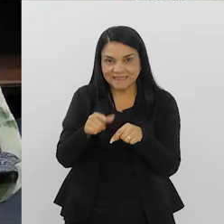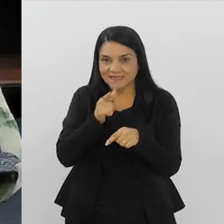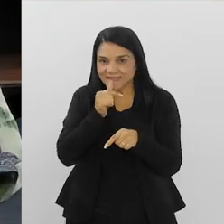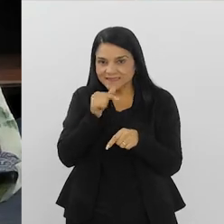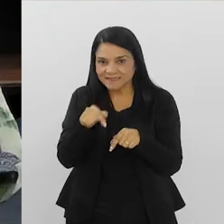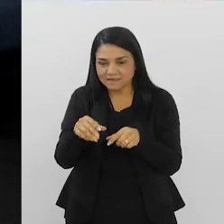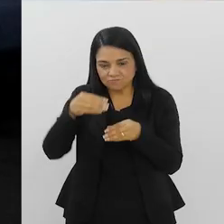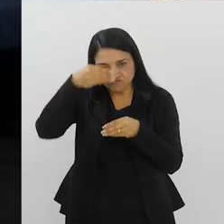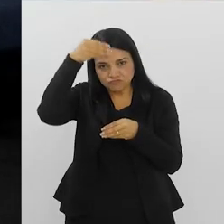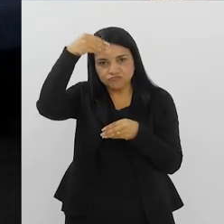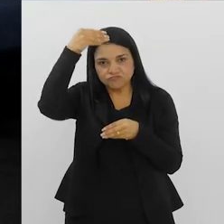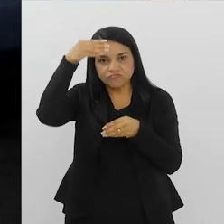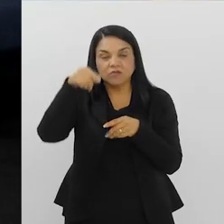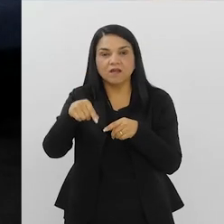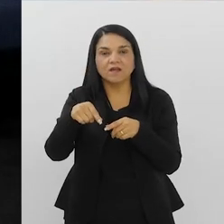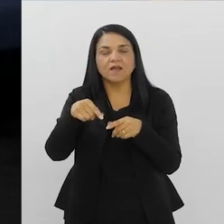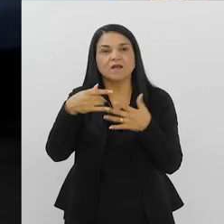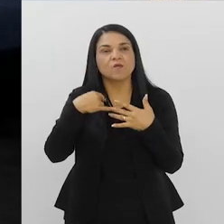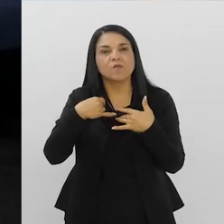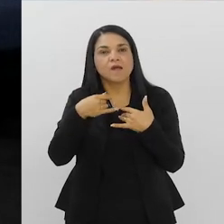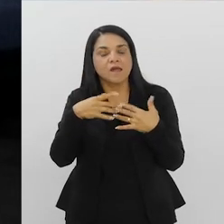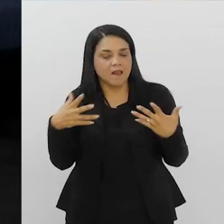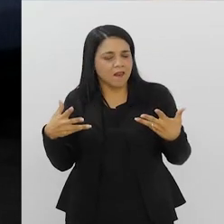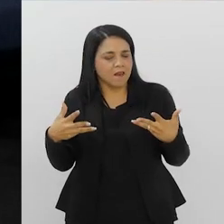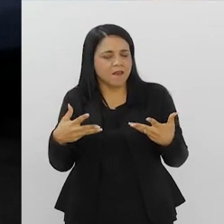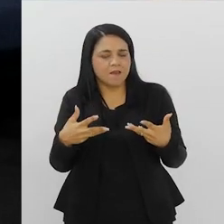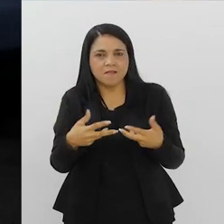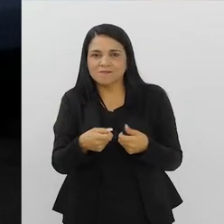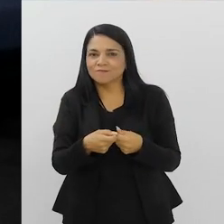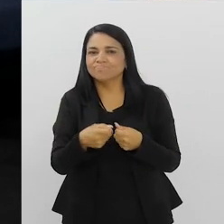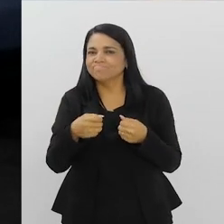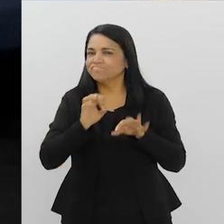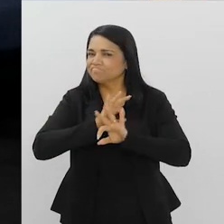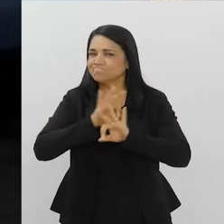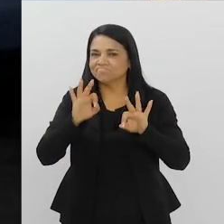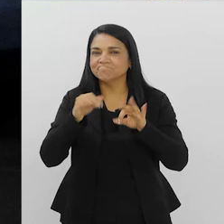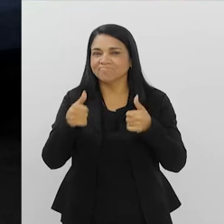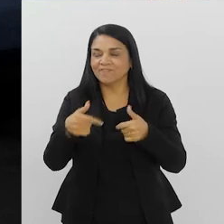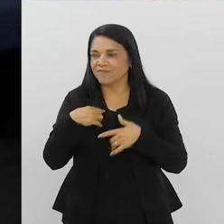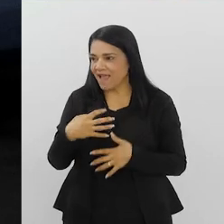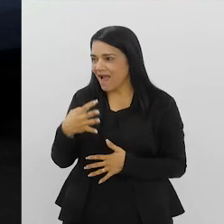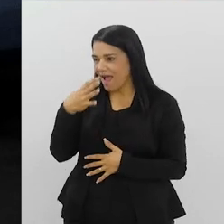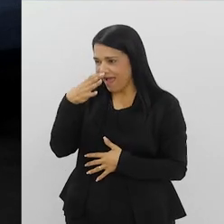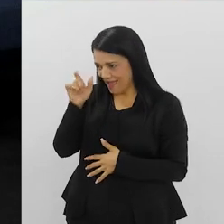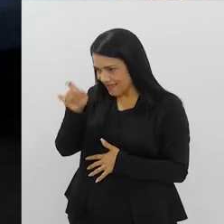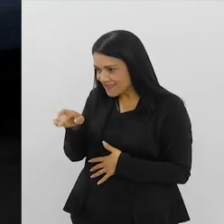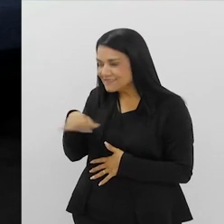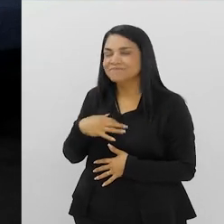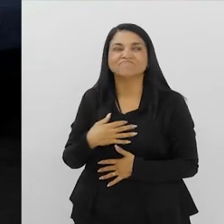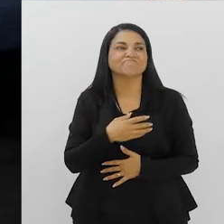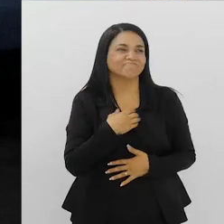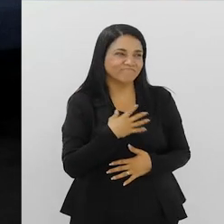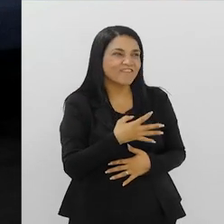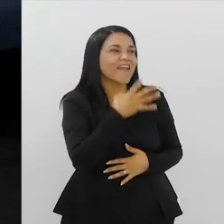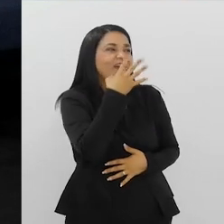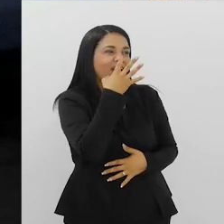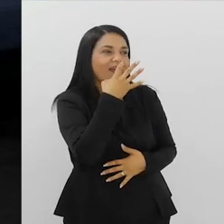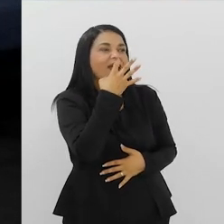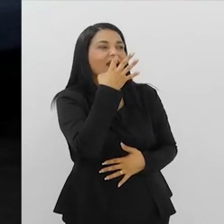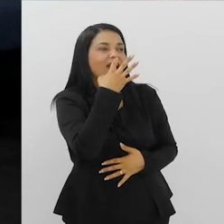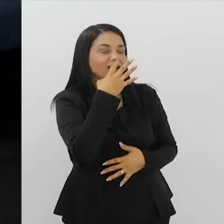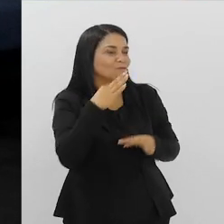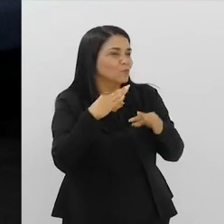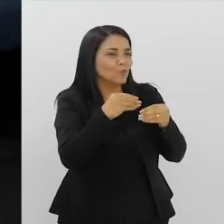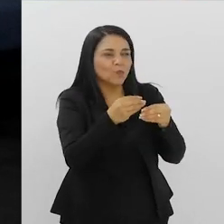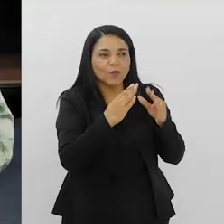o no pináculo é Ah tá no pináculo é um um é um anjo e para